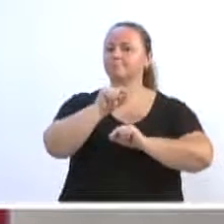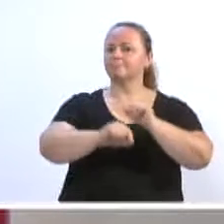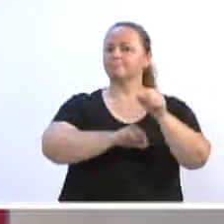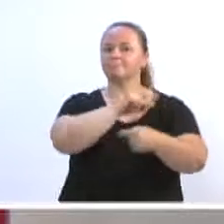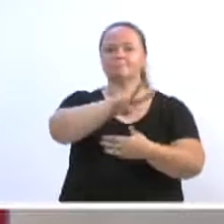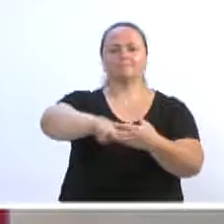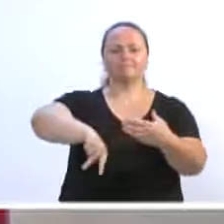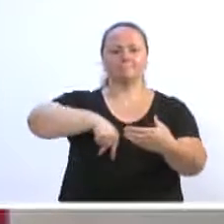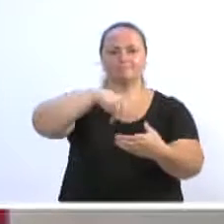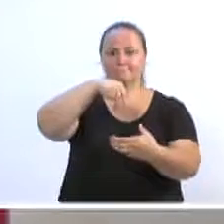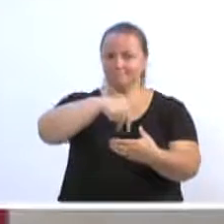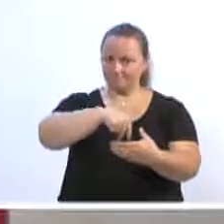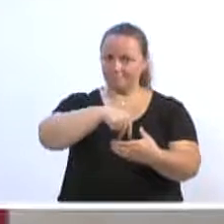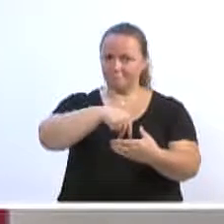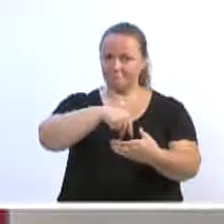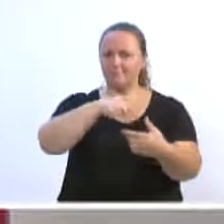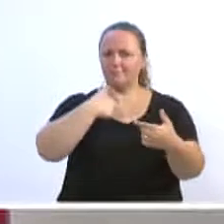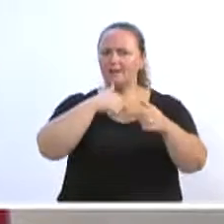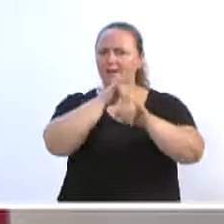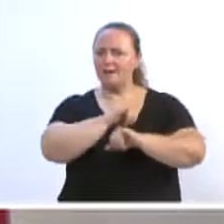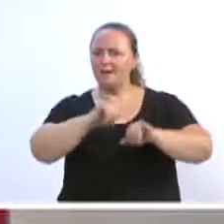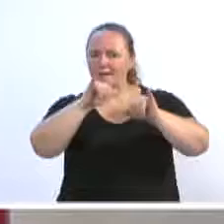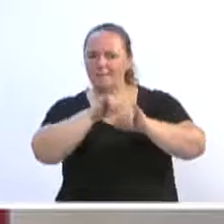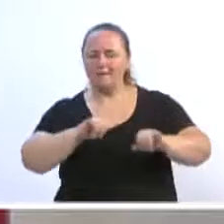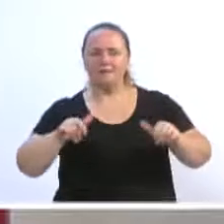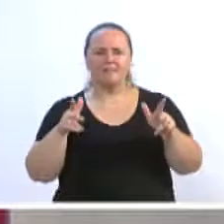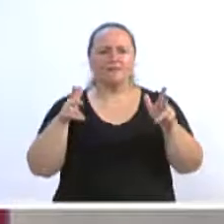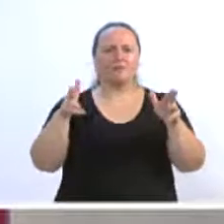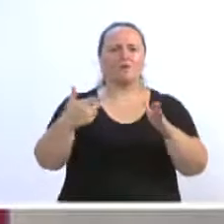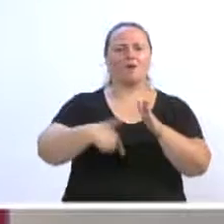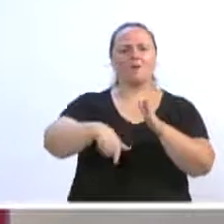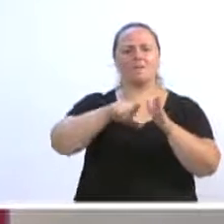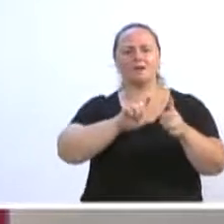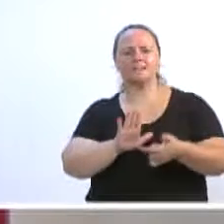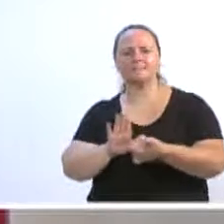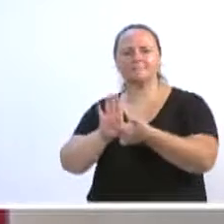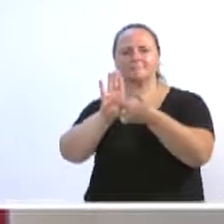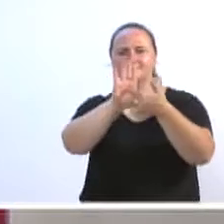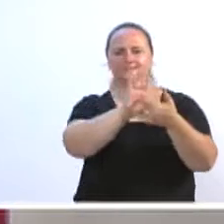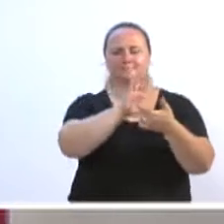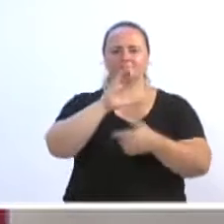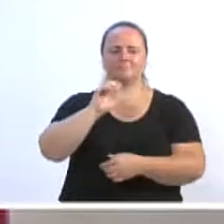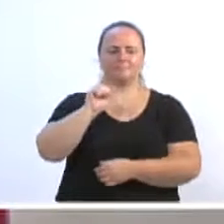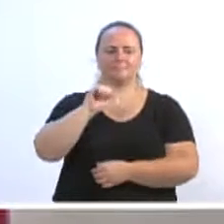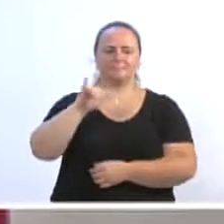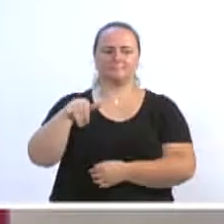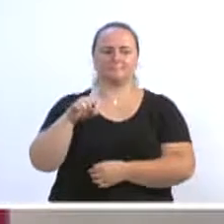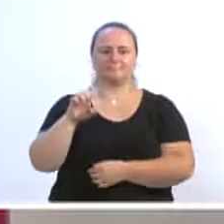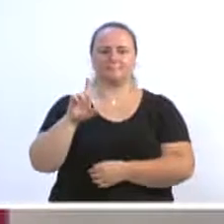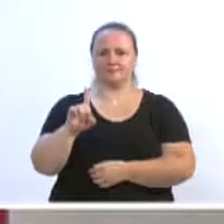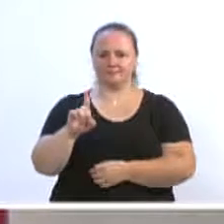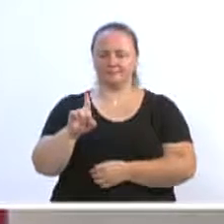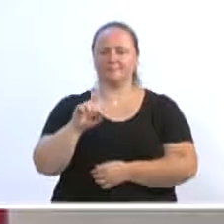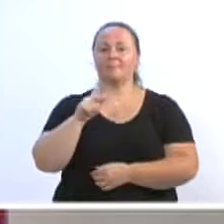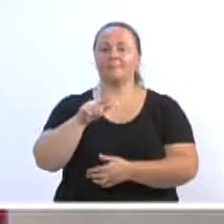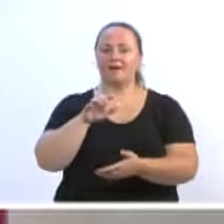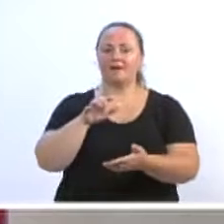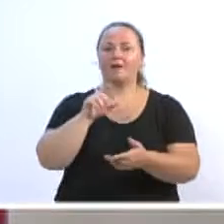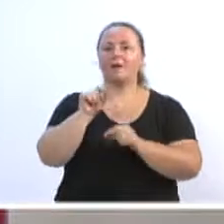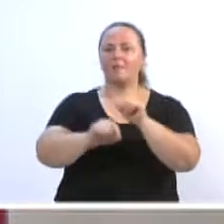tribuna dados como os que foram emitidos recentemente pelo CAGED. E o CAGED é o